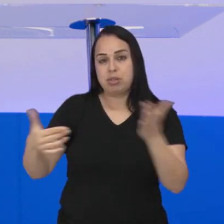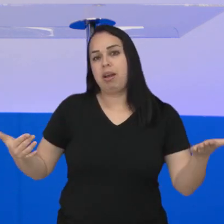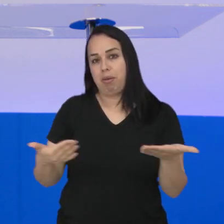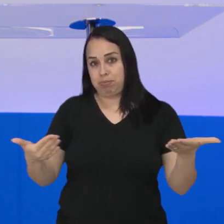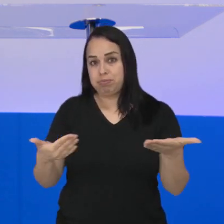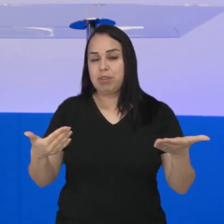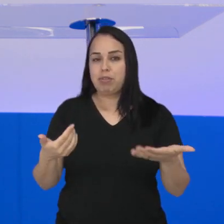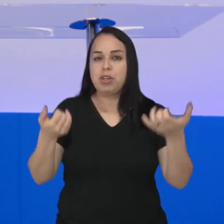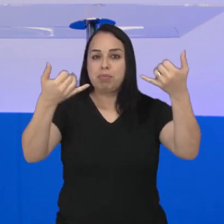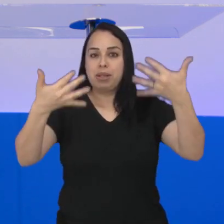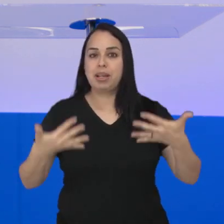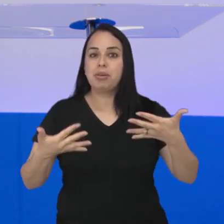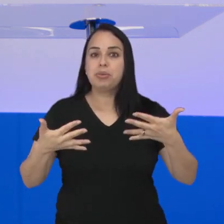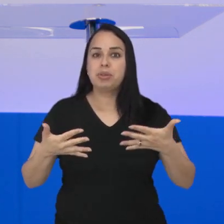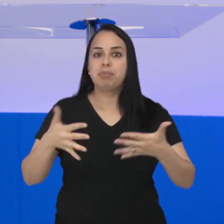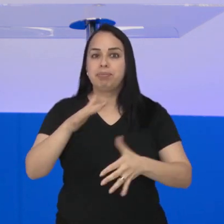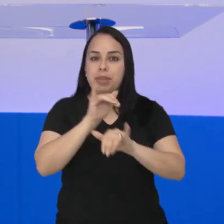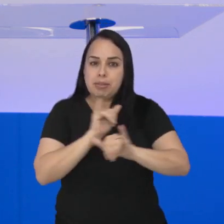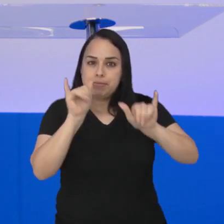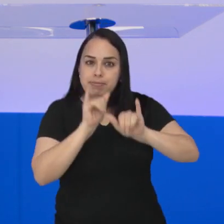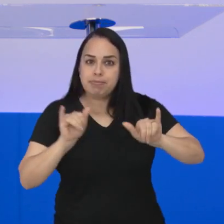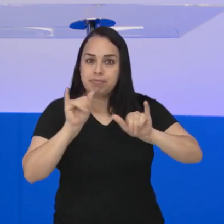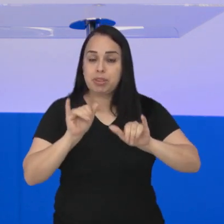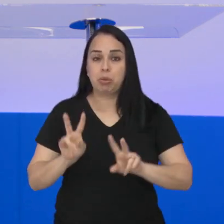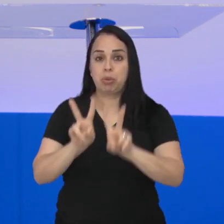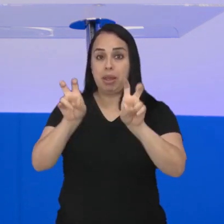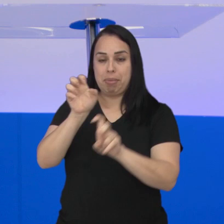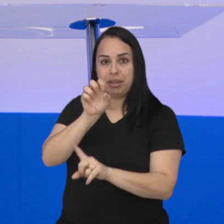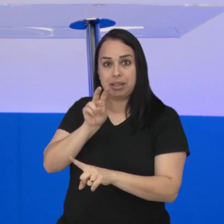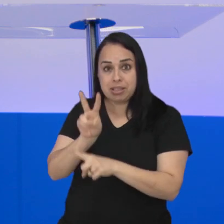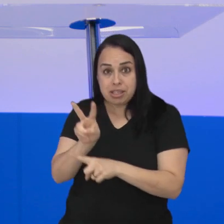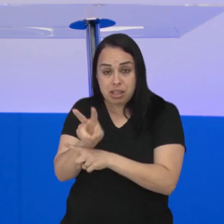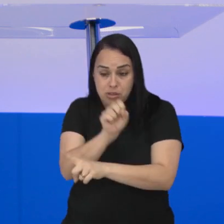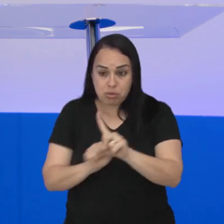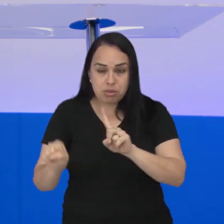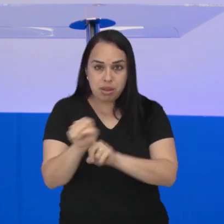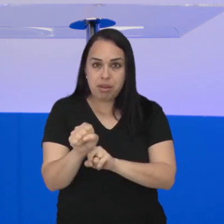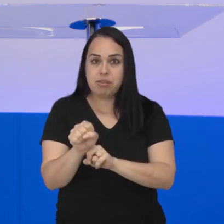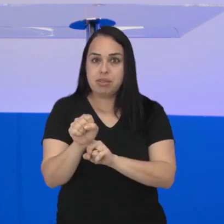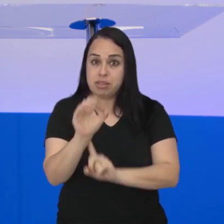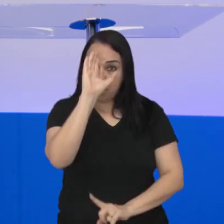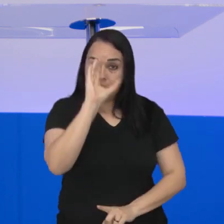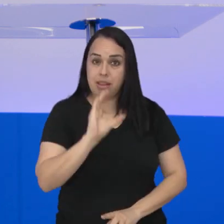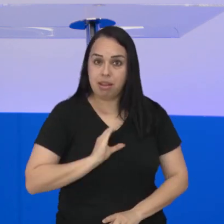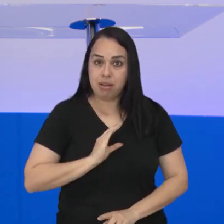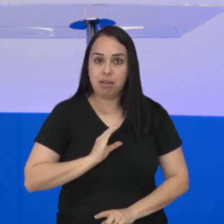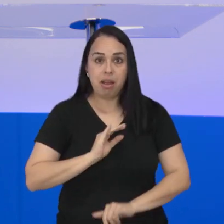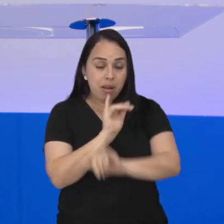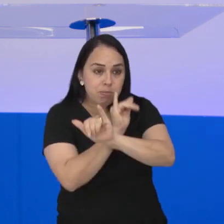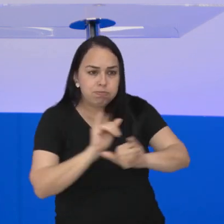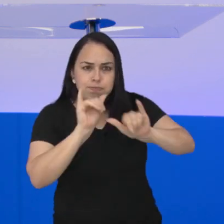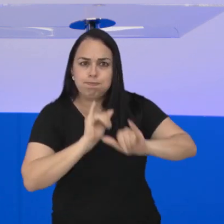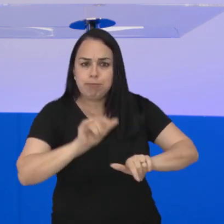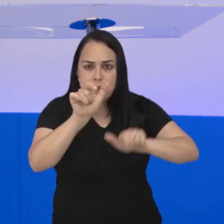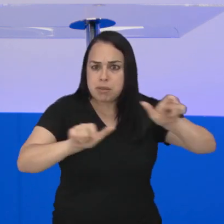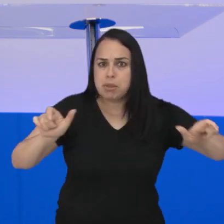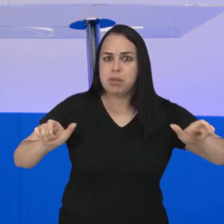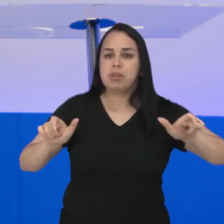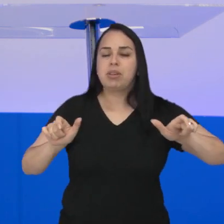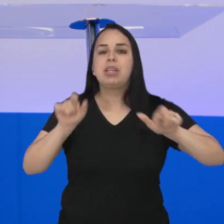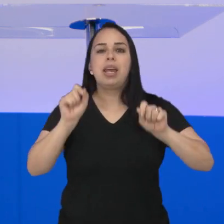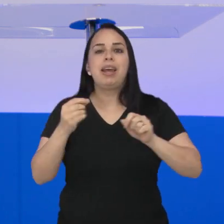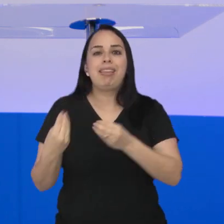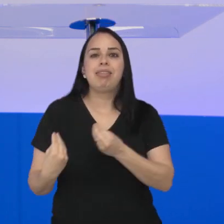sua atenção para uma campanha aqui de São José com foco na assistência social e cidadania. A proposta é alertar